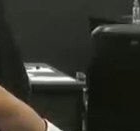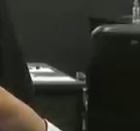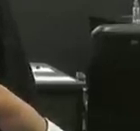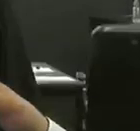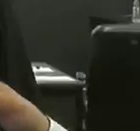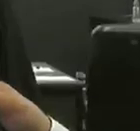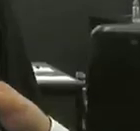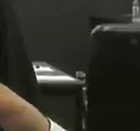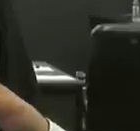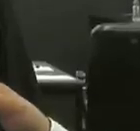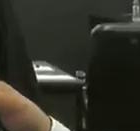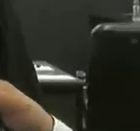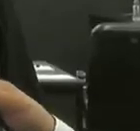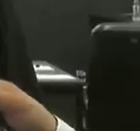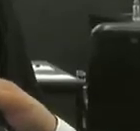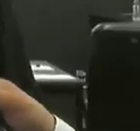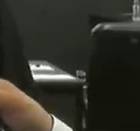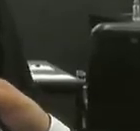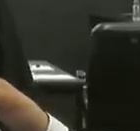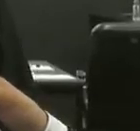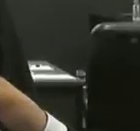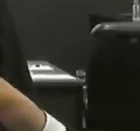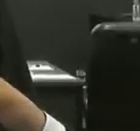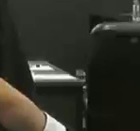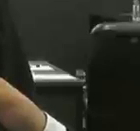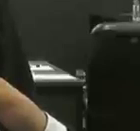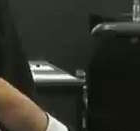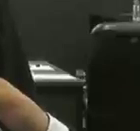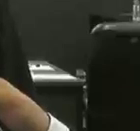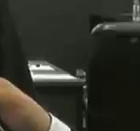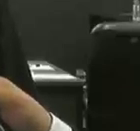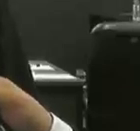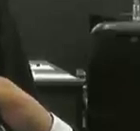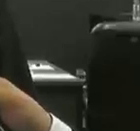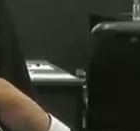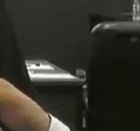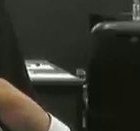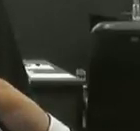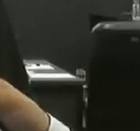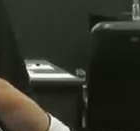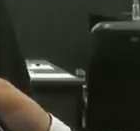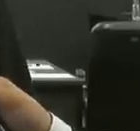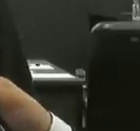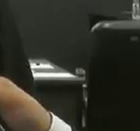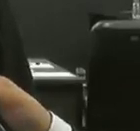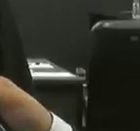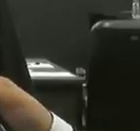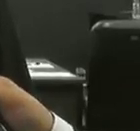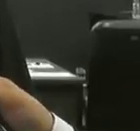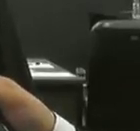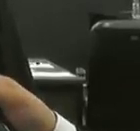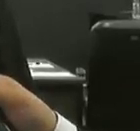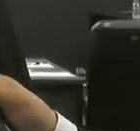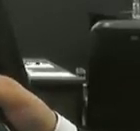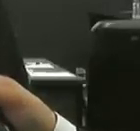conta lá na secretaria, e está aguardando o processo do prefeito, do projeto, para que seja liberado o